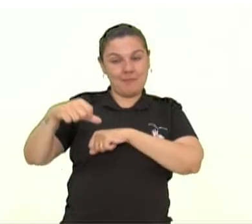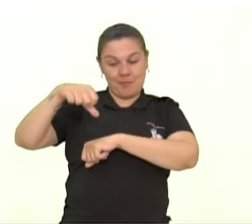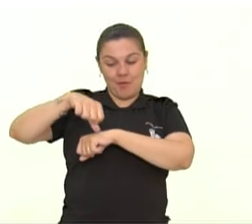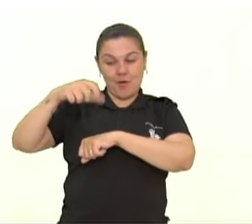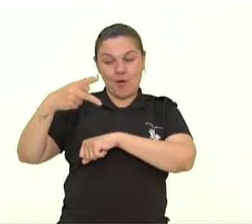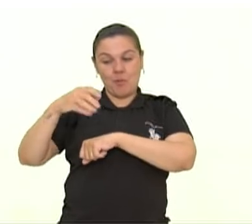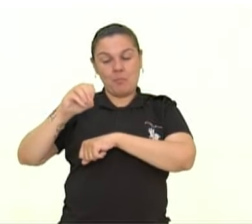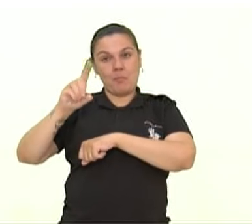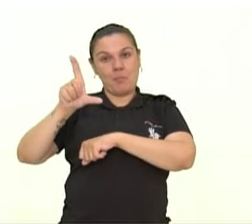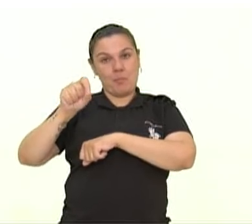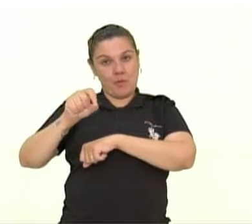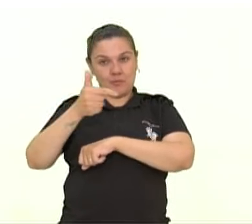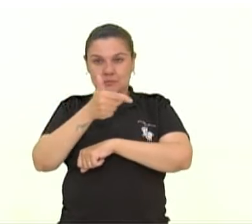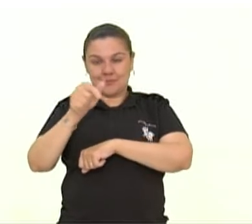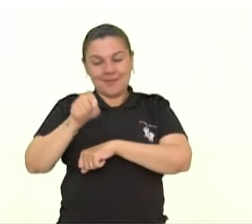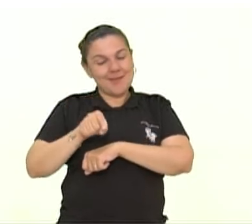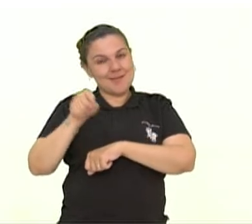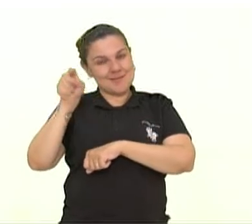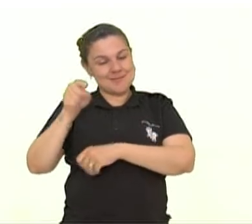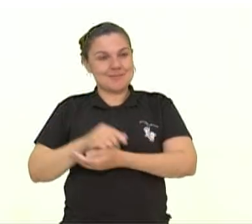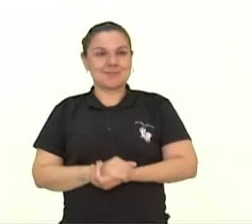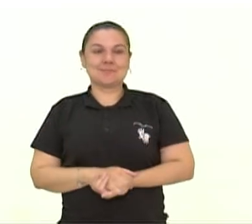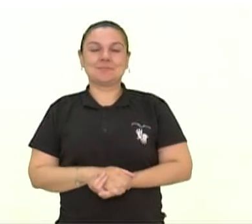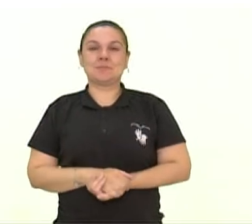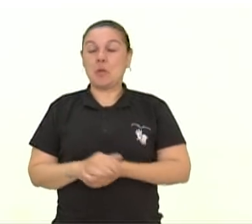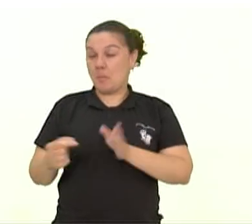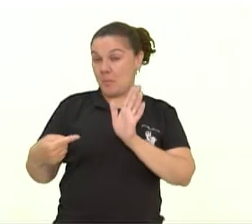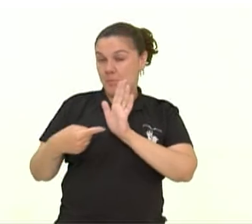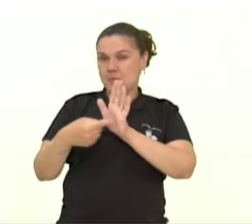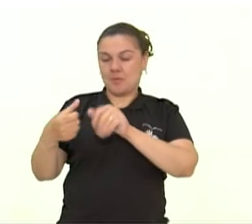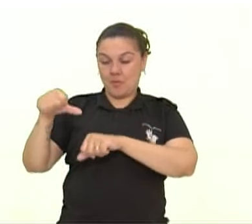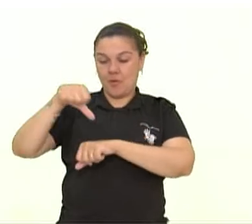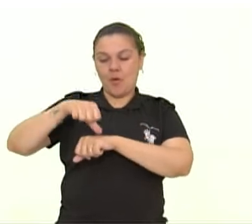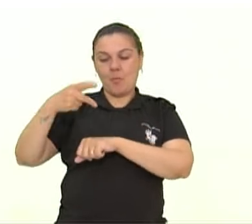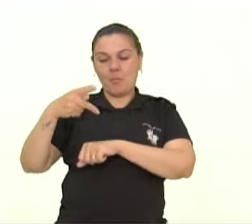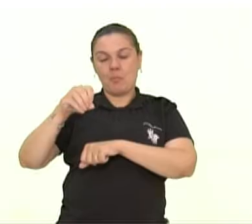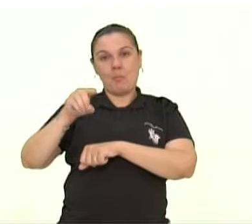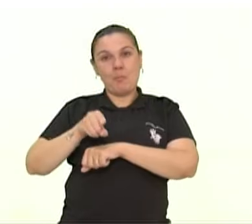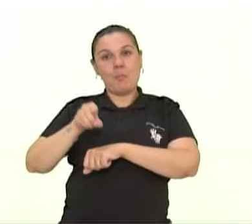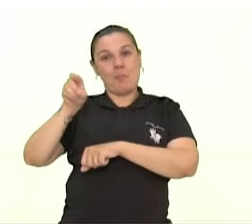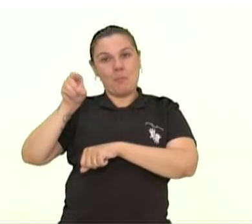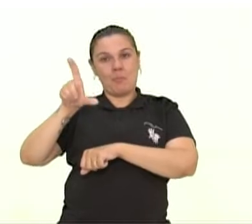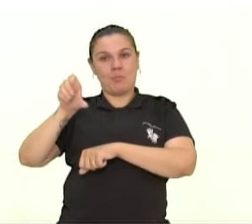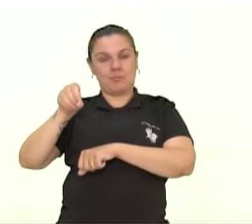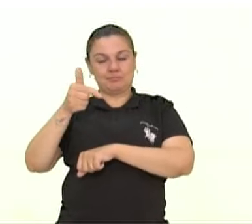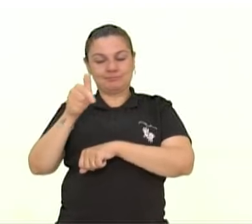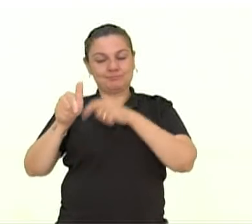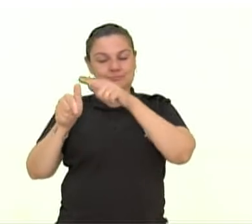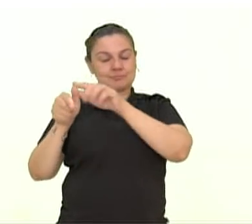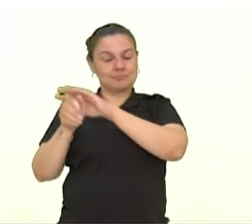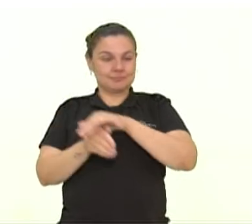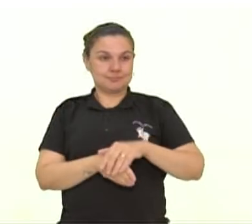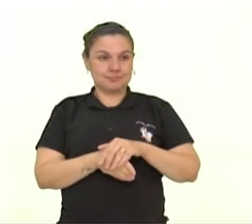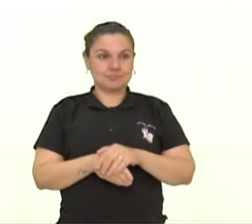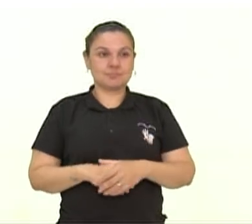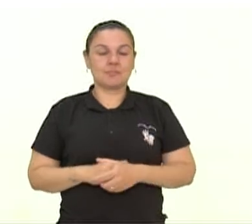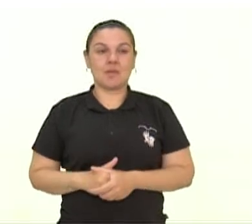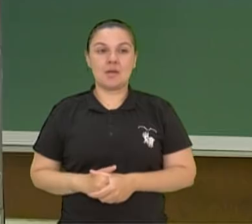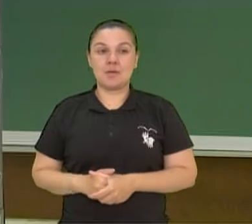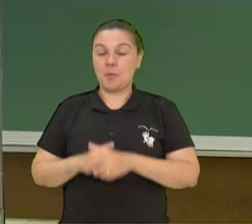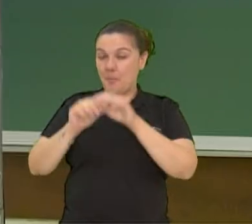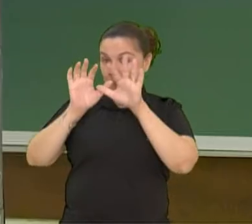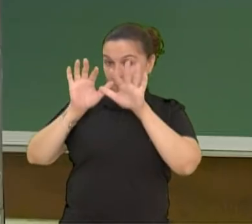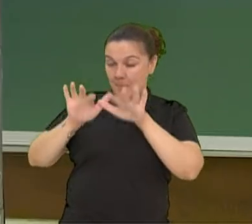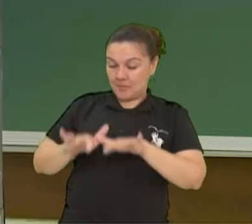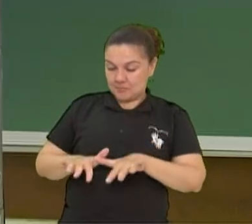utiliza mais o acento, marcando ali pó como sílaba tônica, né? E o padre disse, eu te abençoo,